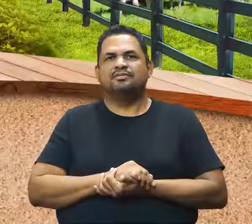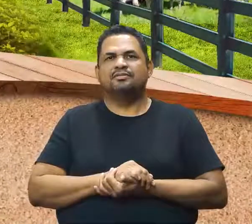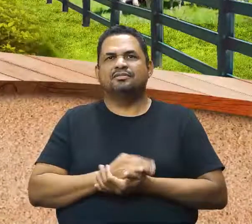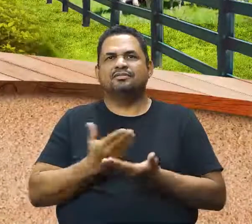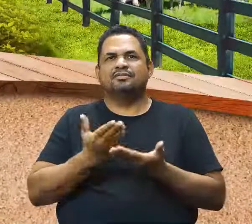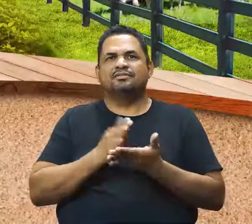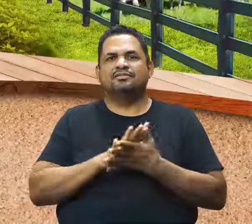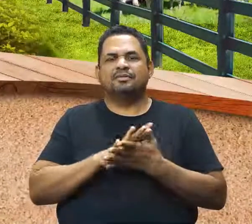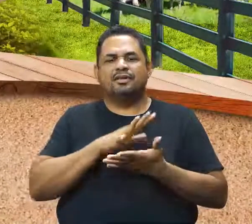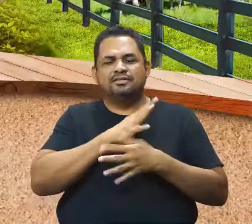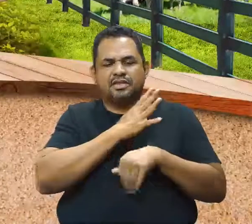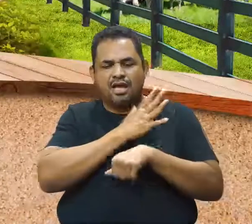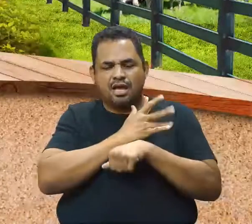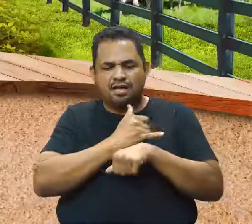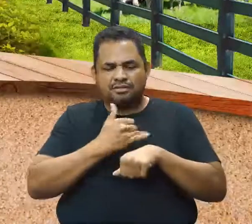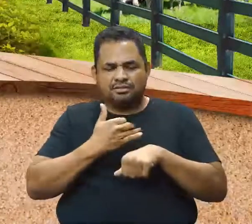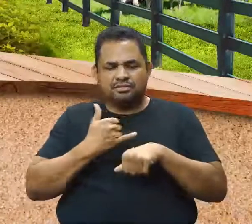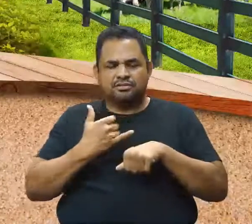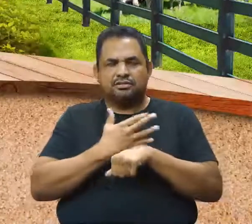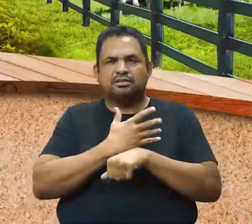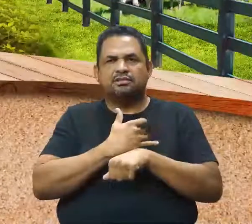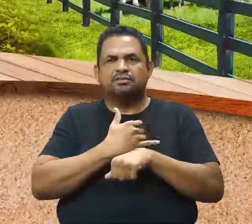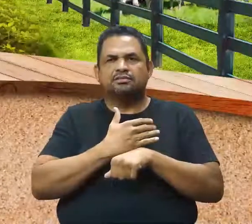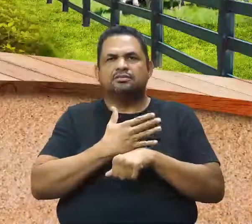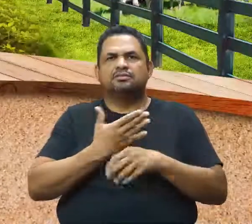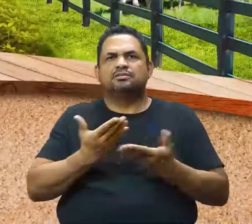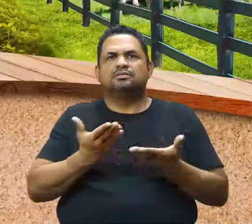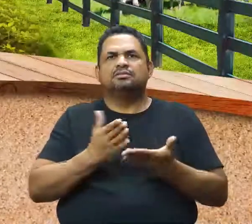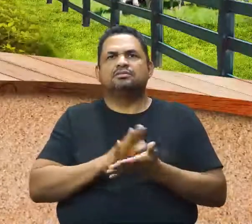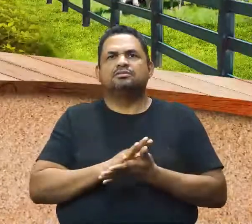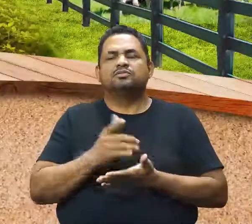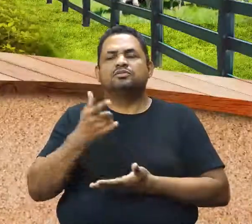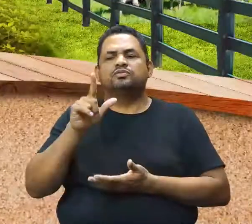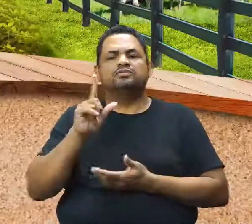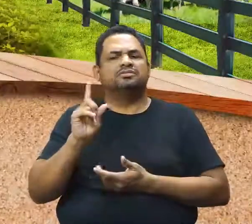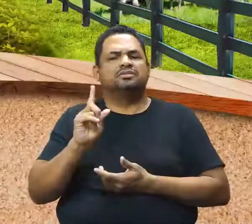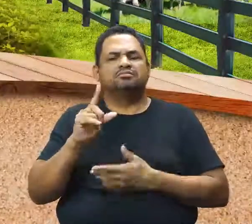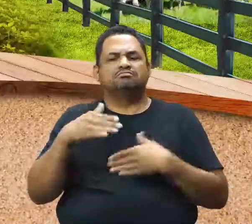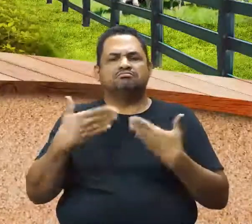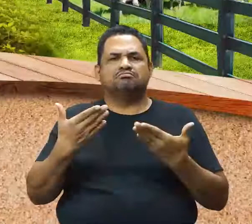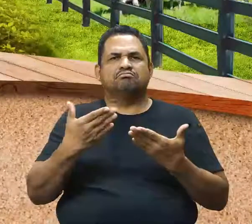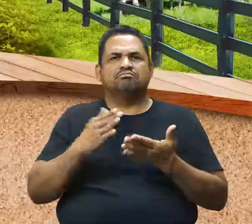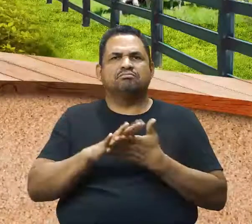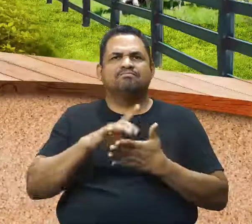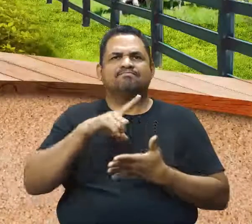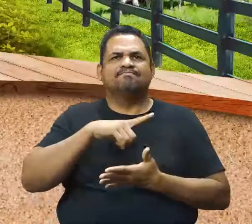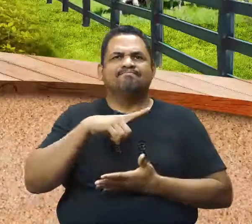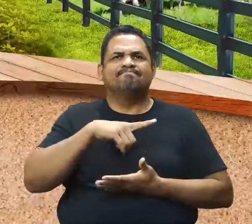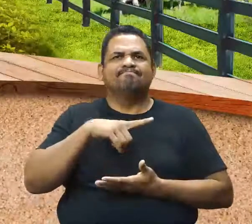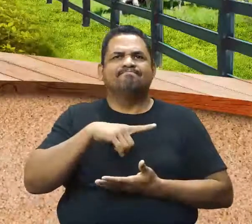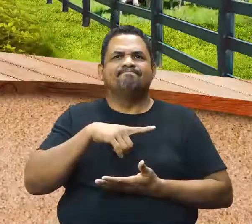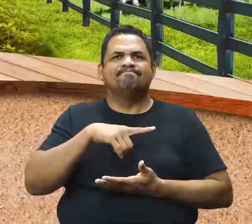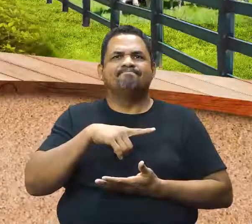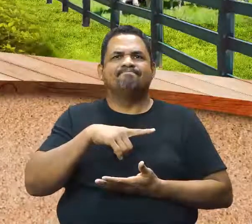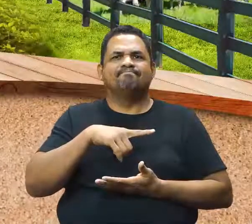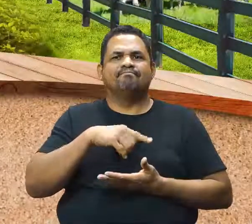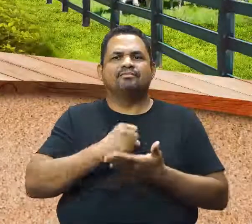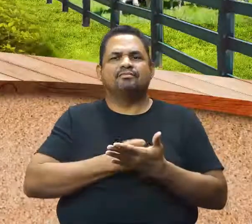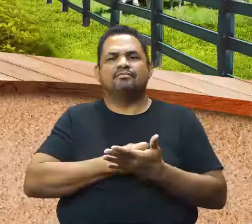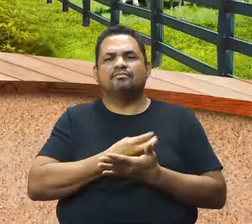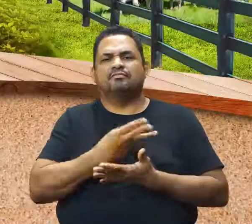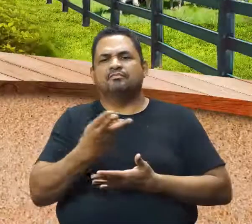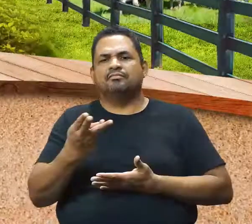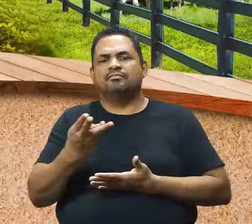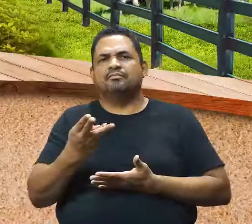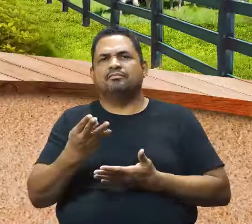mais ácidos. Outros maracujás não são tão ácidos, mas tem já mais uma quantidade,